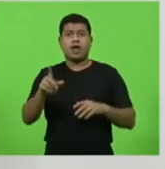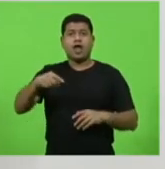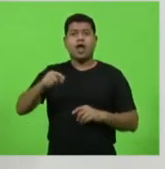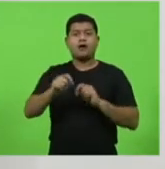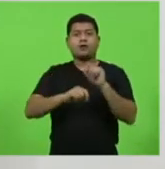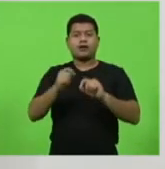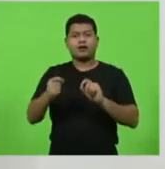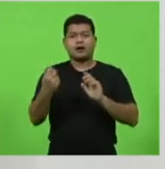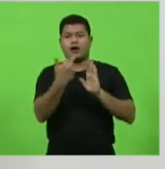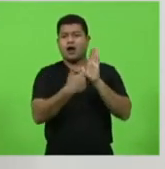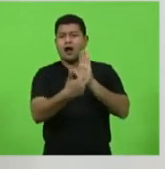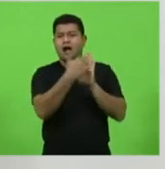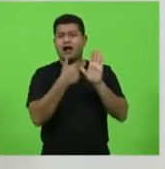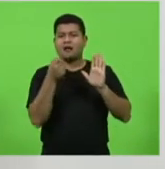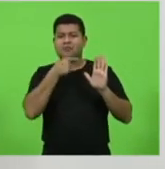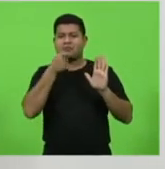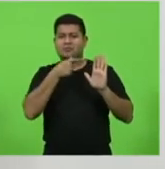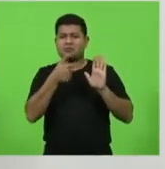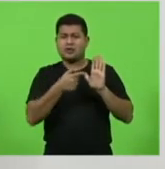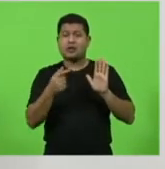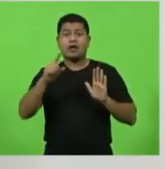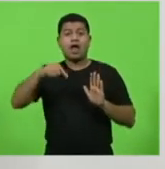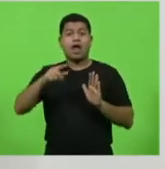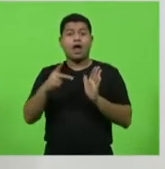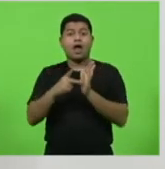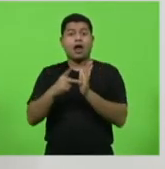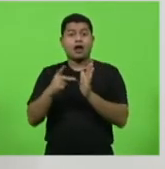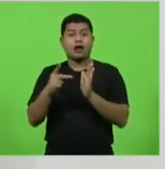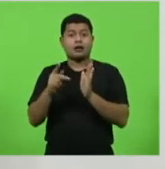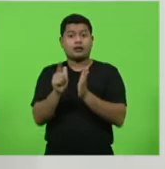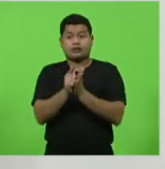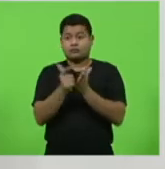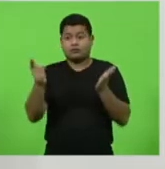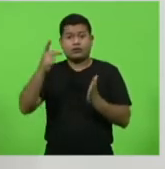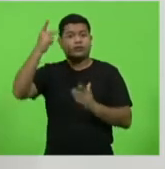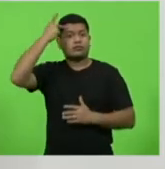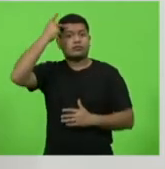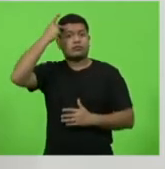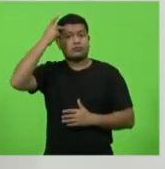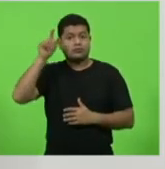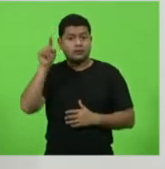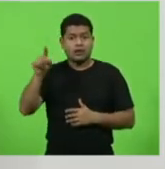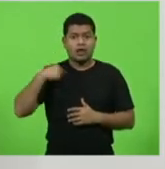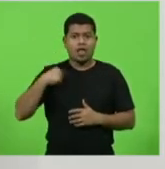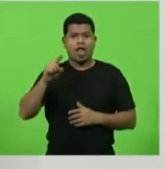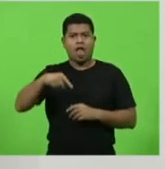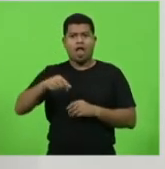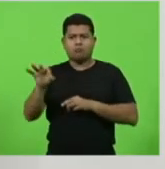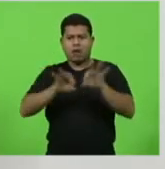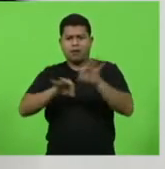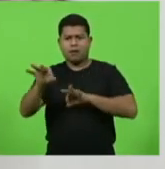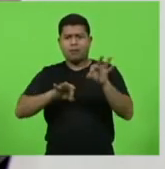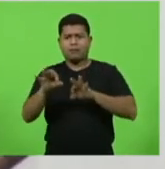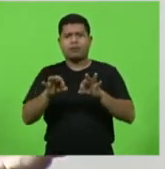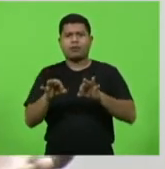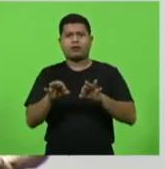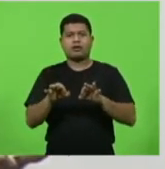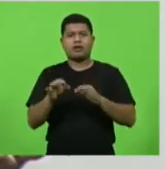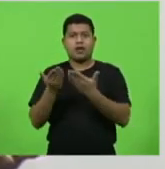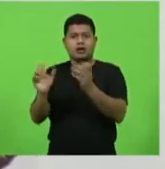charge da Folha de São Paulo. Isso não é uma montagem de alguém que defende a